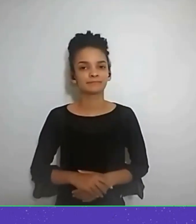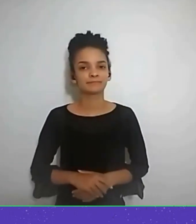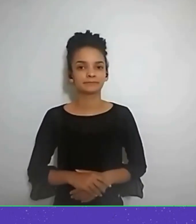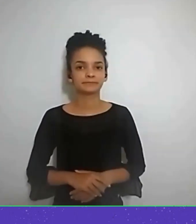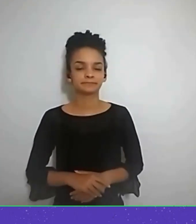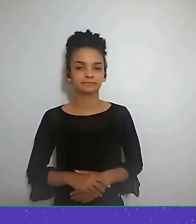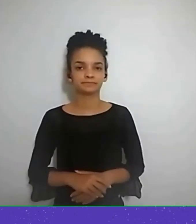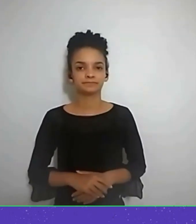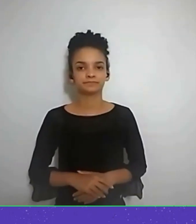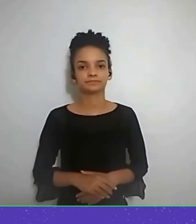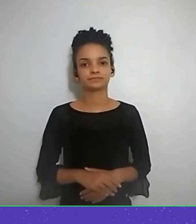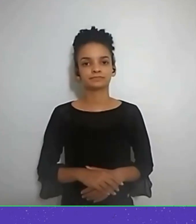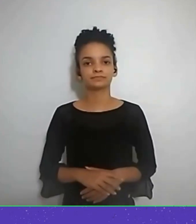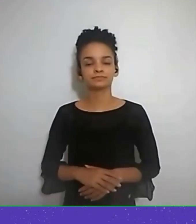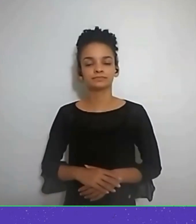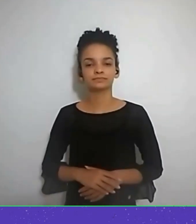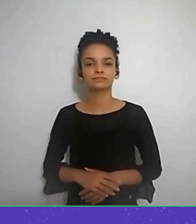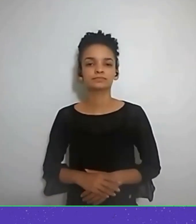Vocês se